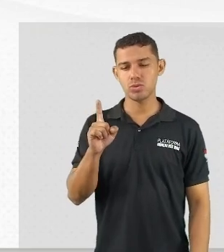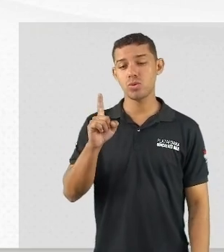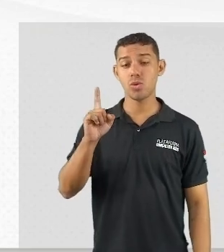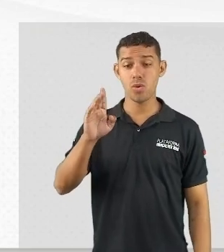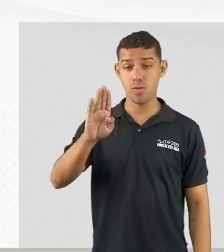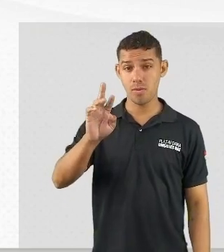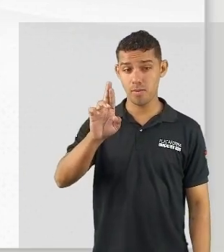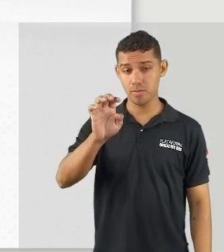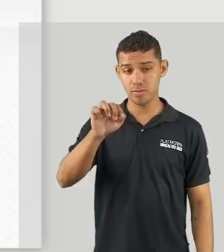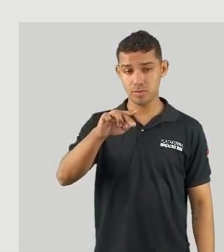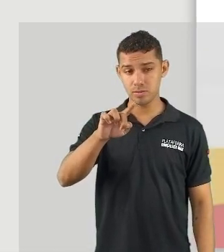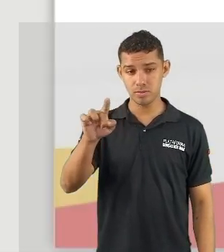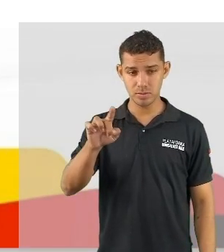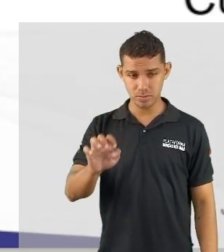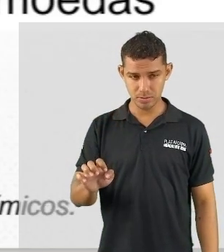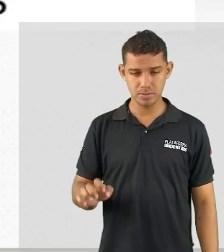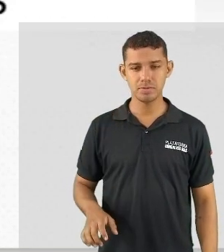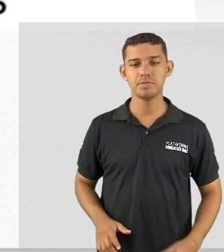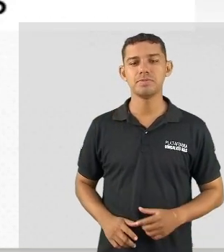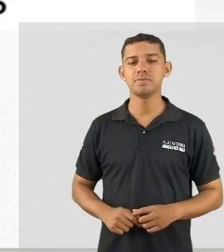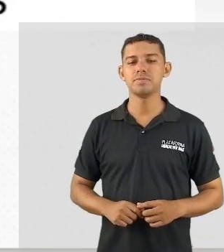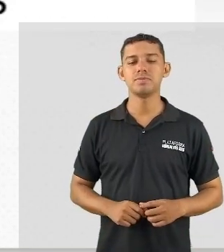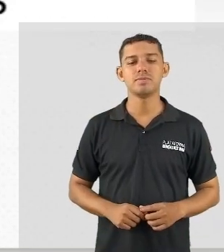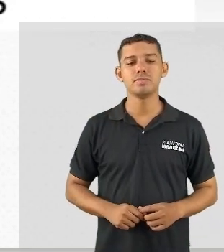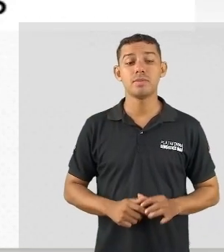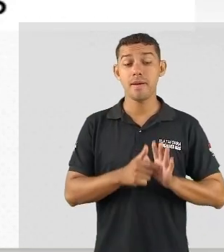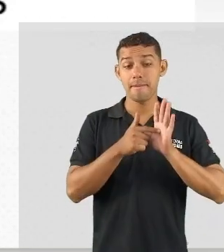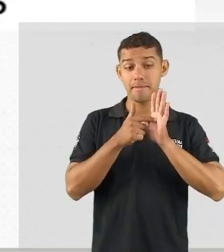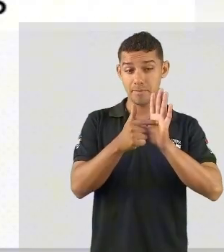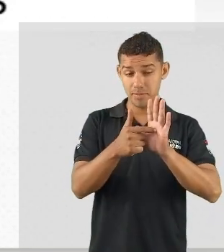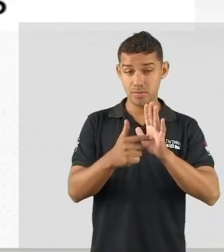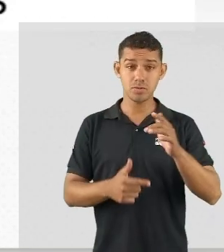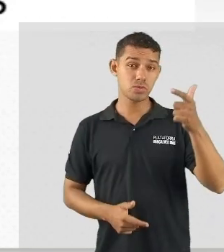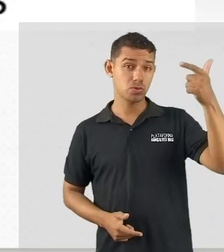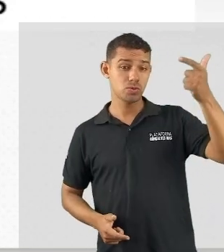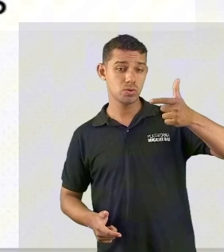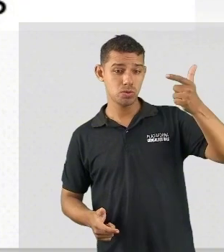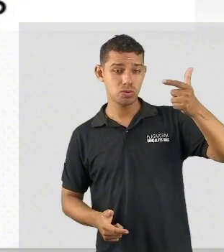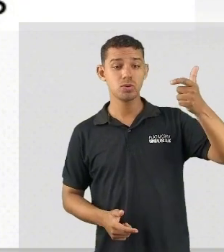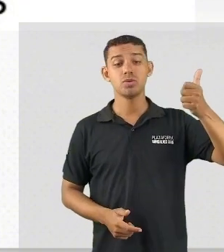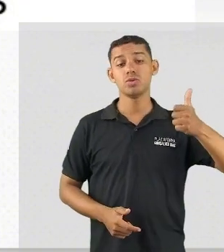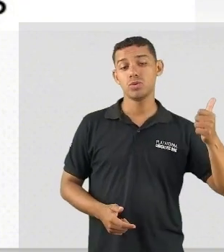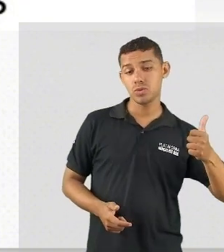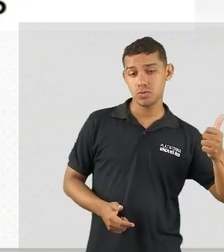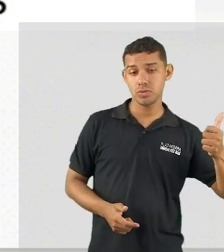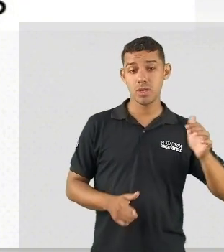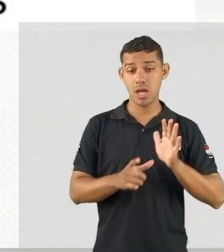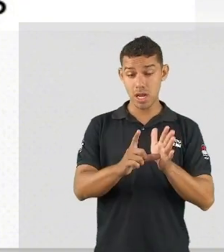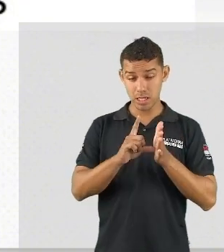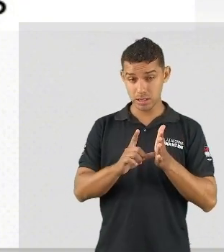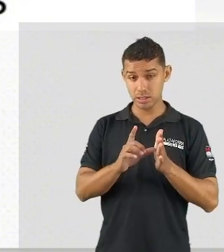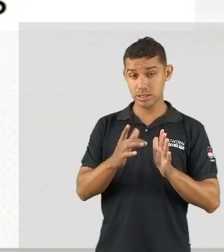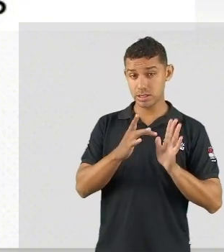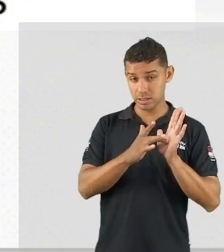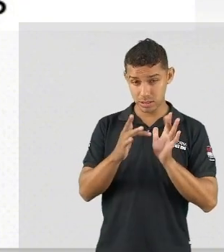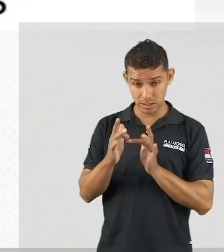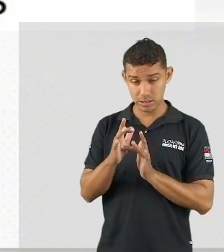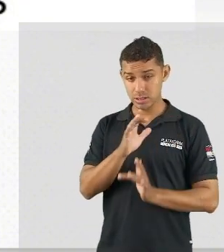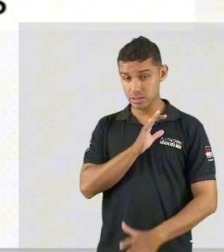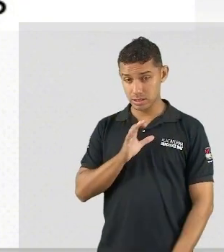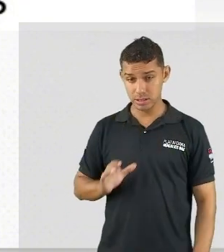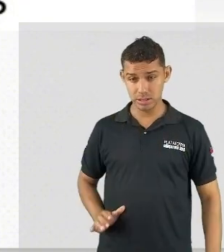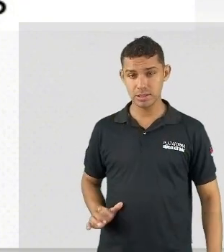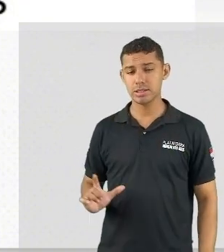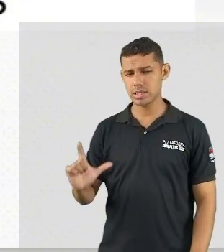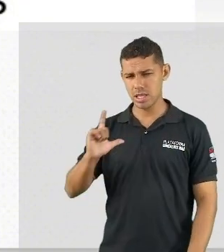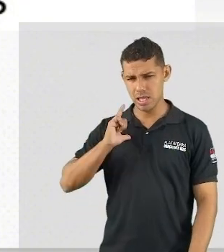operação. Tá? Então, isso, gente, mostra, no segundo milênio, primeiro milênio antes de Cristo também, a introdução do